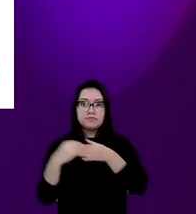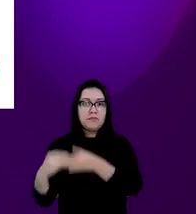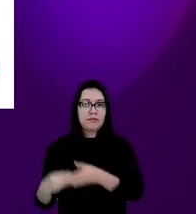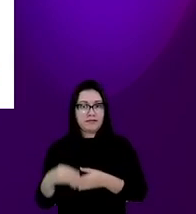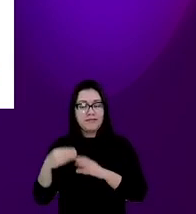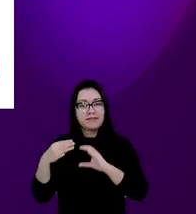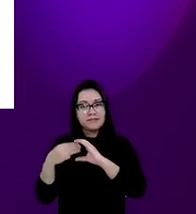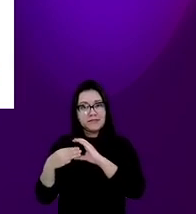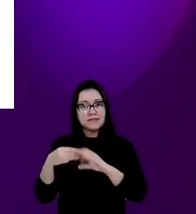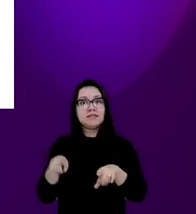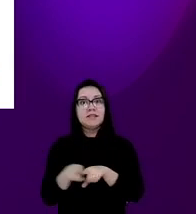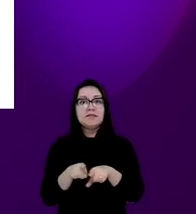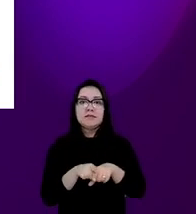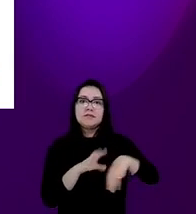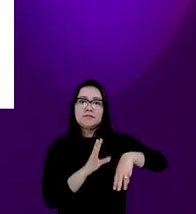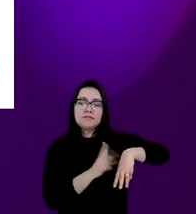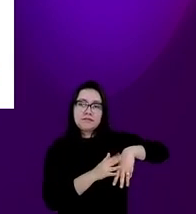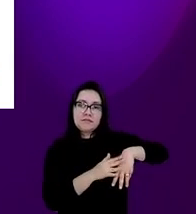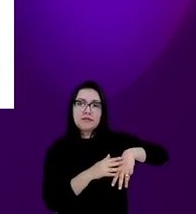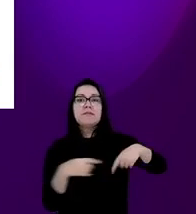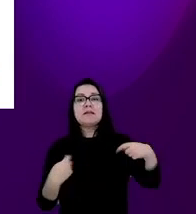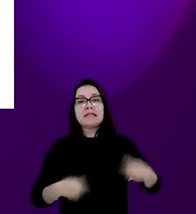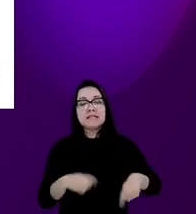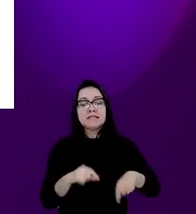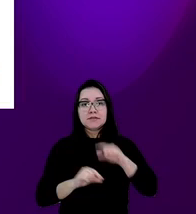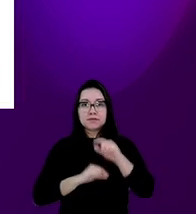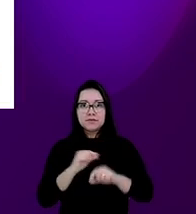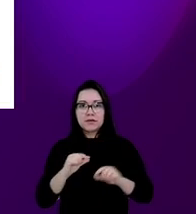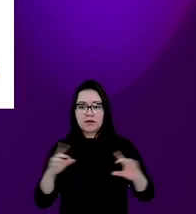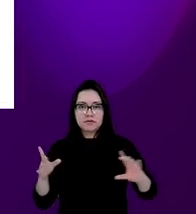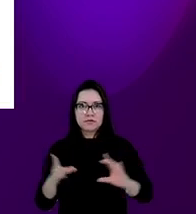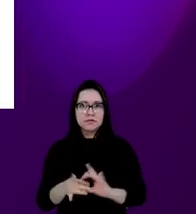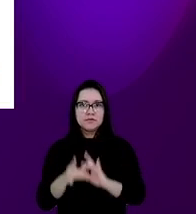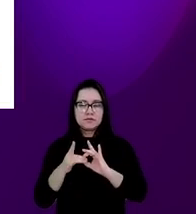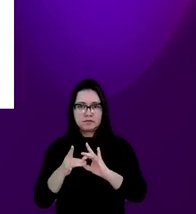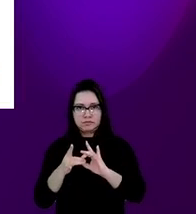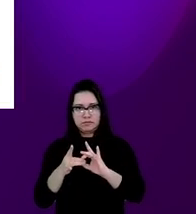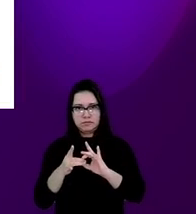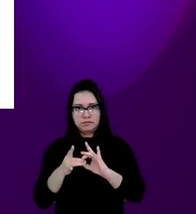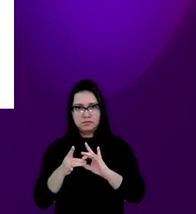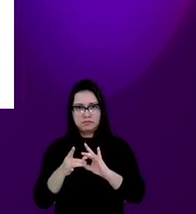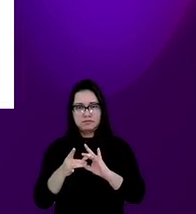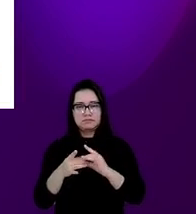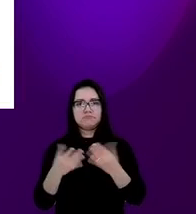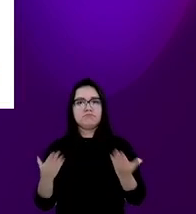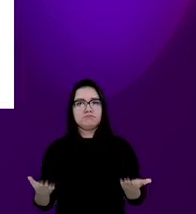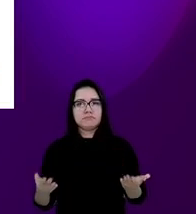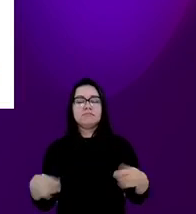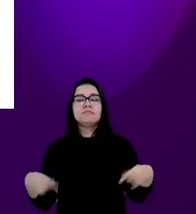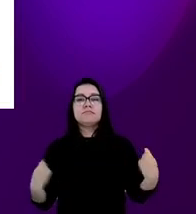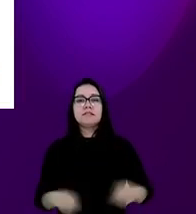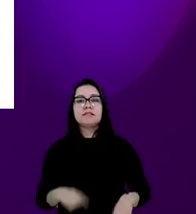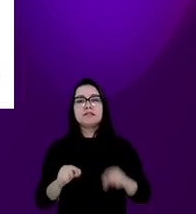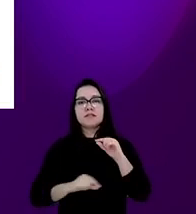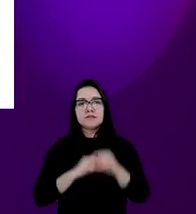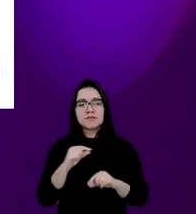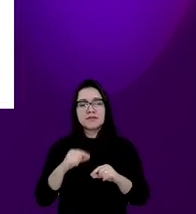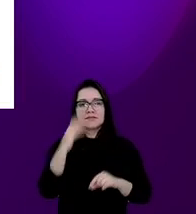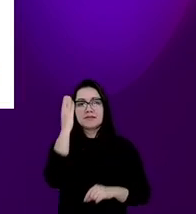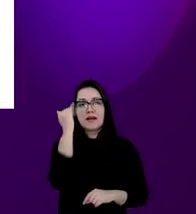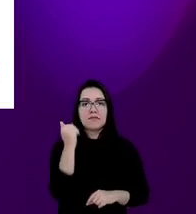devem ter uma íntima ligação. Então, o hematologista que refere, ele tem que